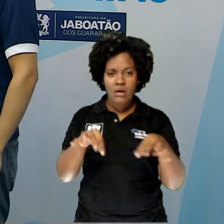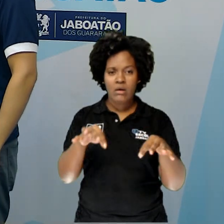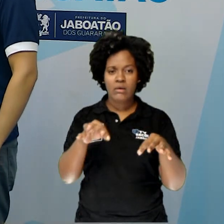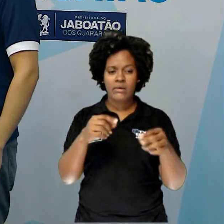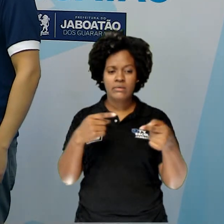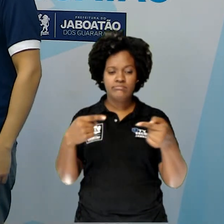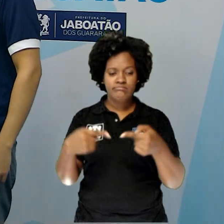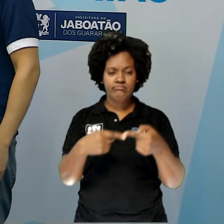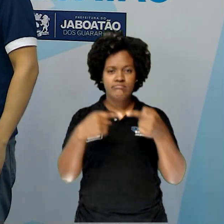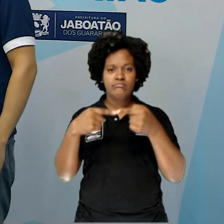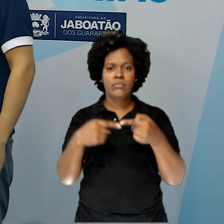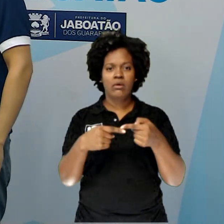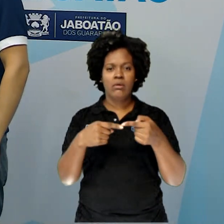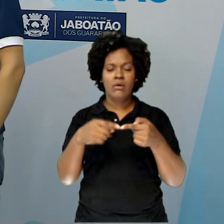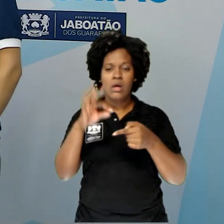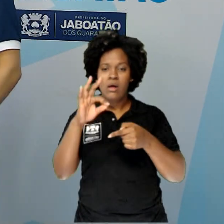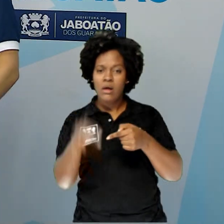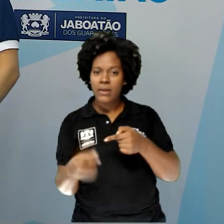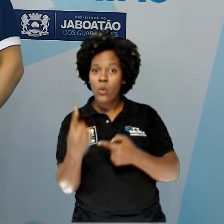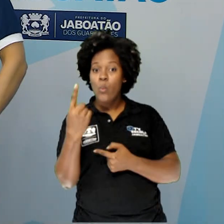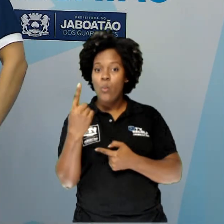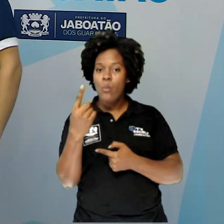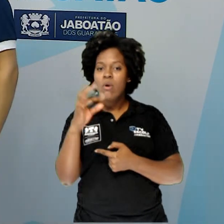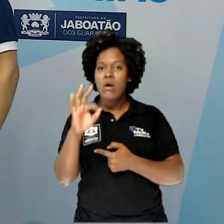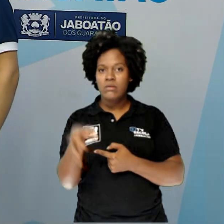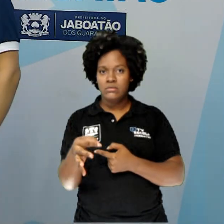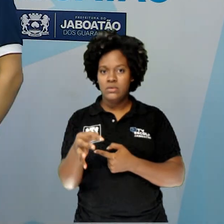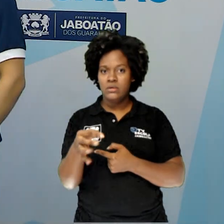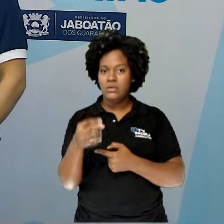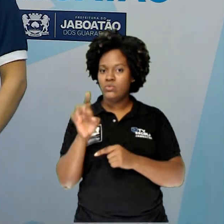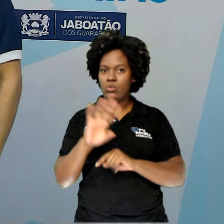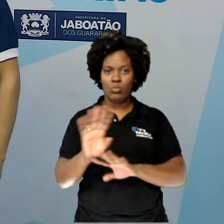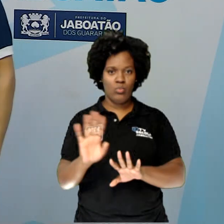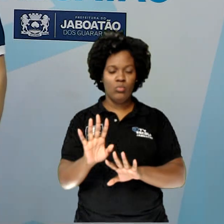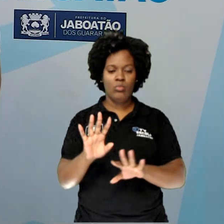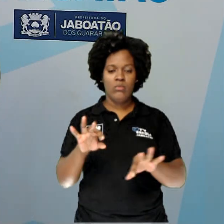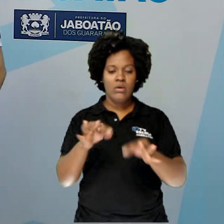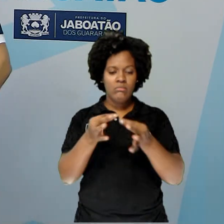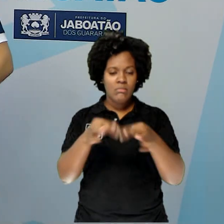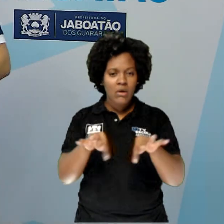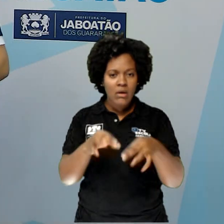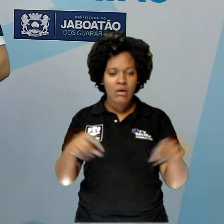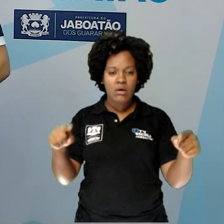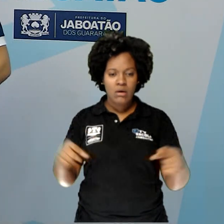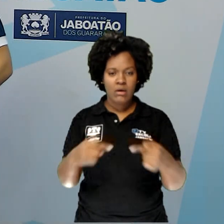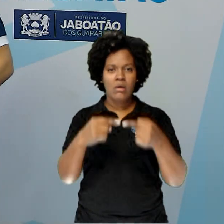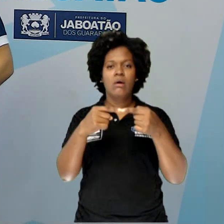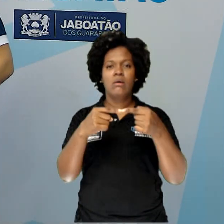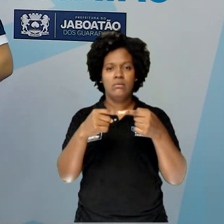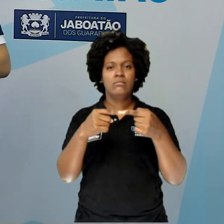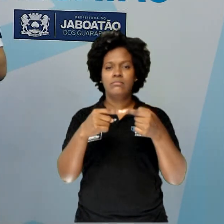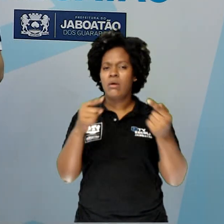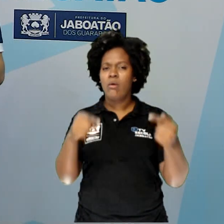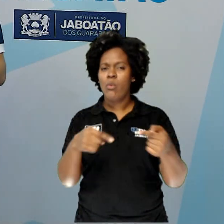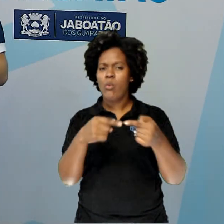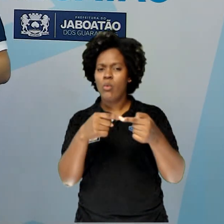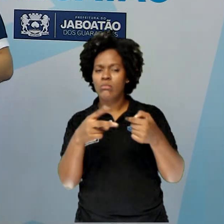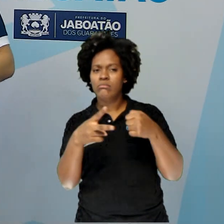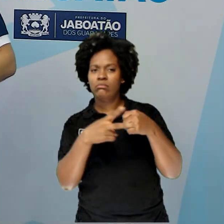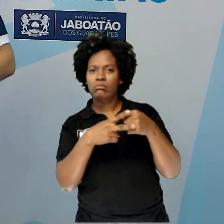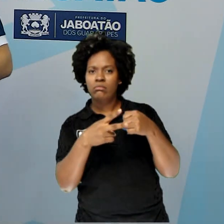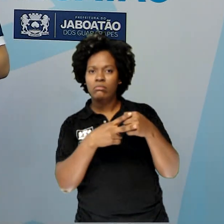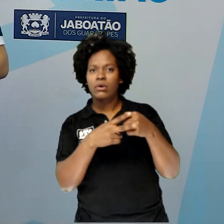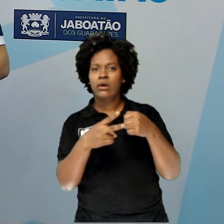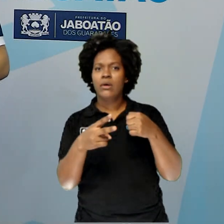assinale a única correta. Sintaxe de concordância, isso faz referência aqui à concordância entre verbo, sujeito